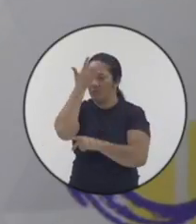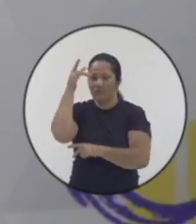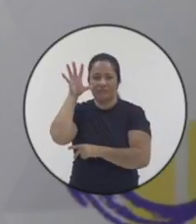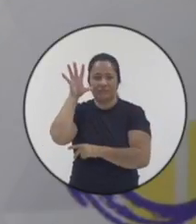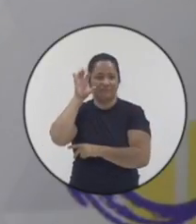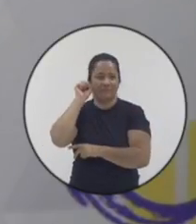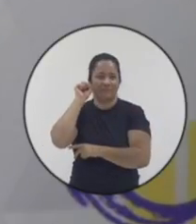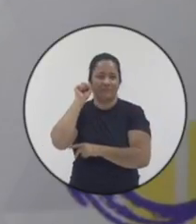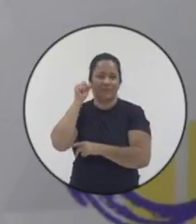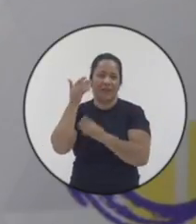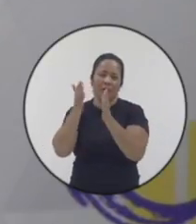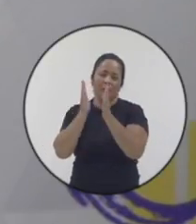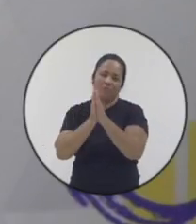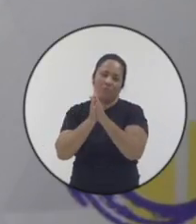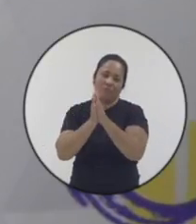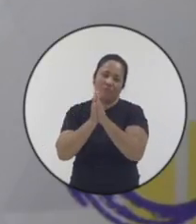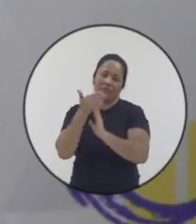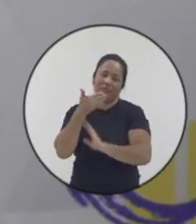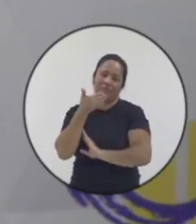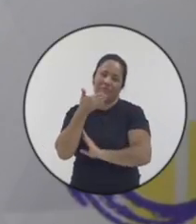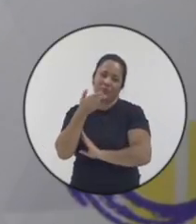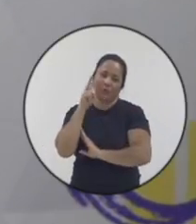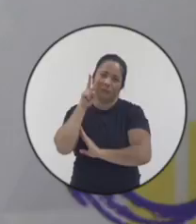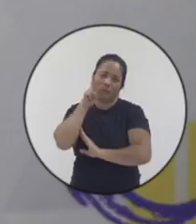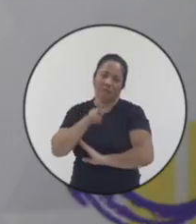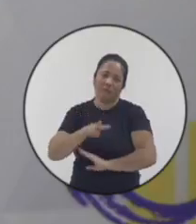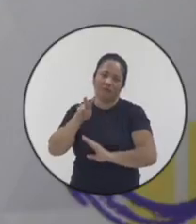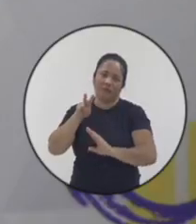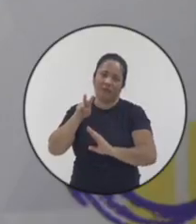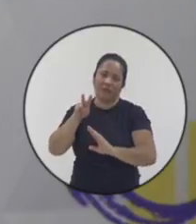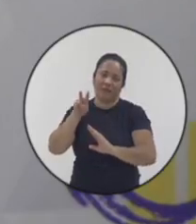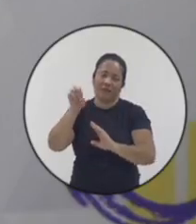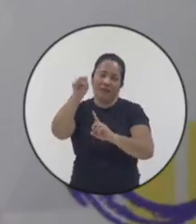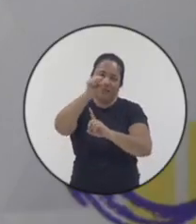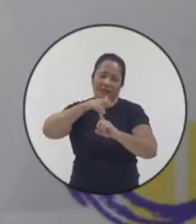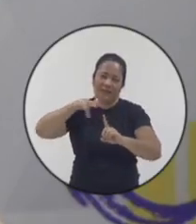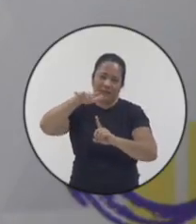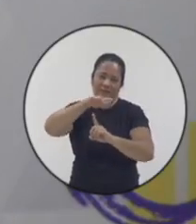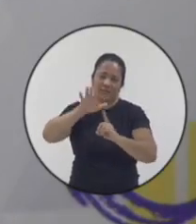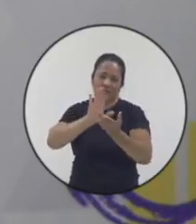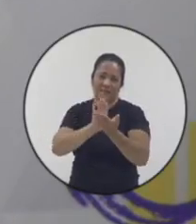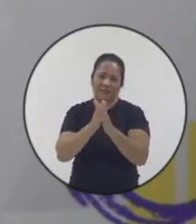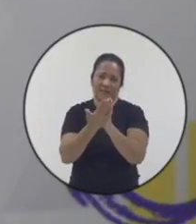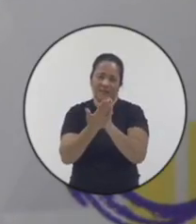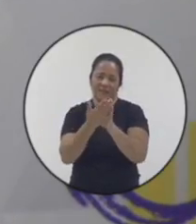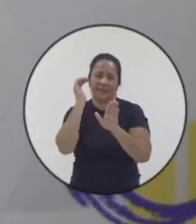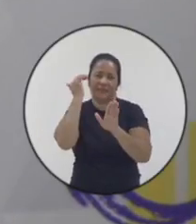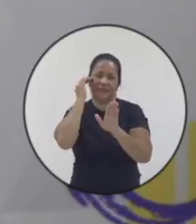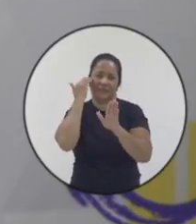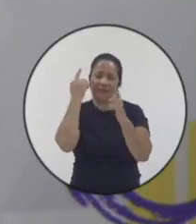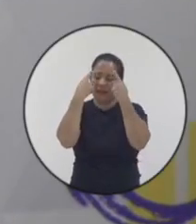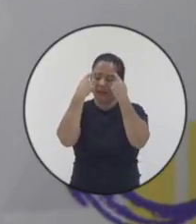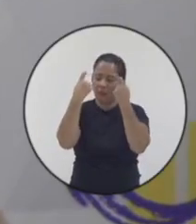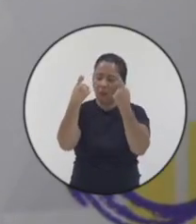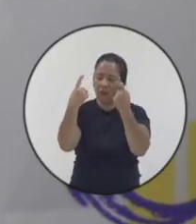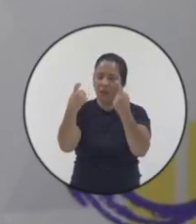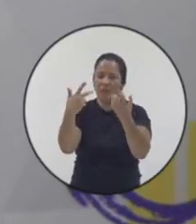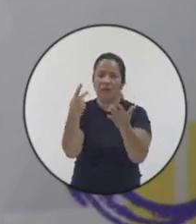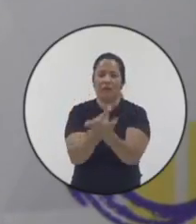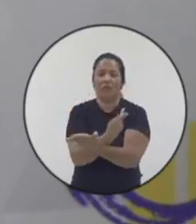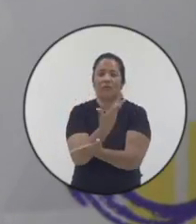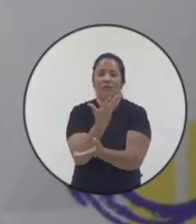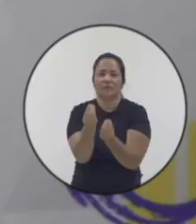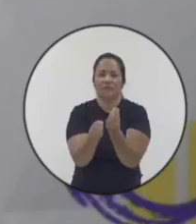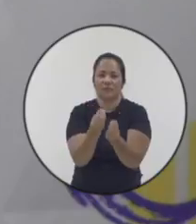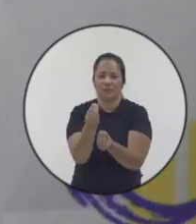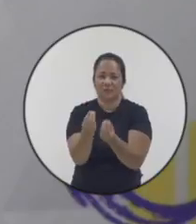olhar para a população trans em geral, para que ajudar a gente a entender como que essa violência continua incidindo de formas tão graves e